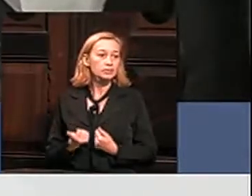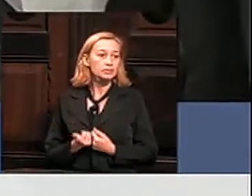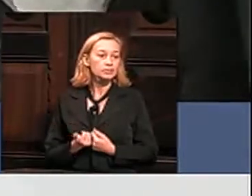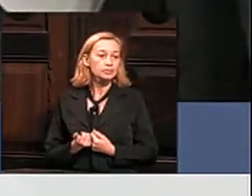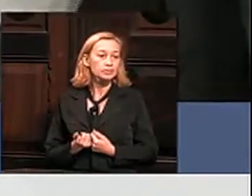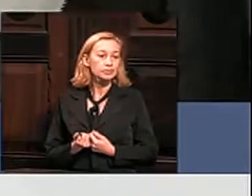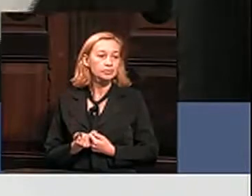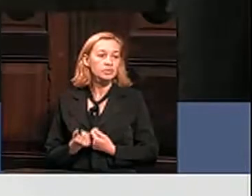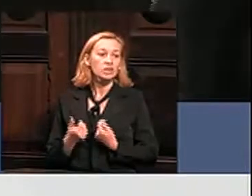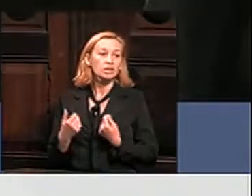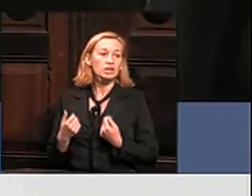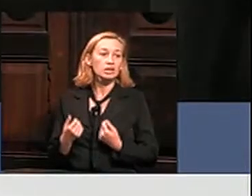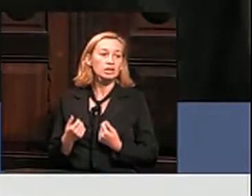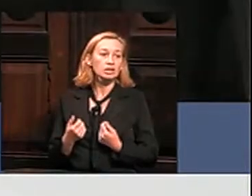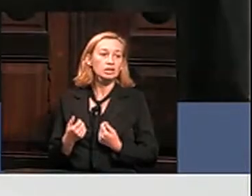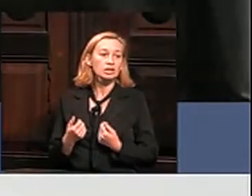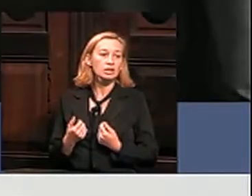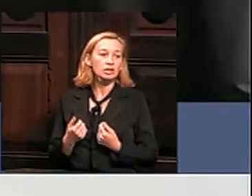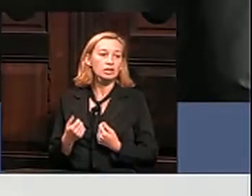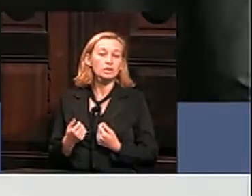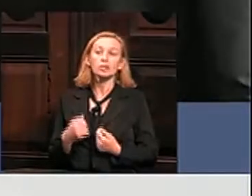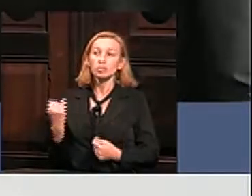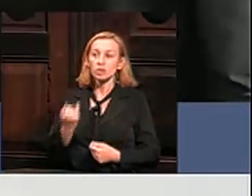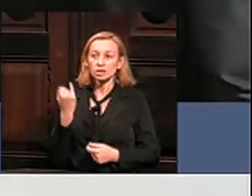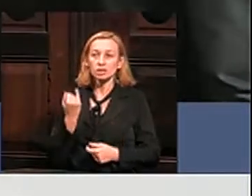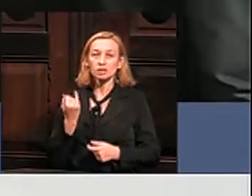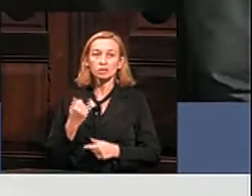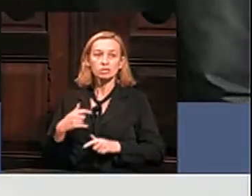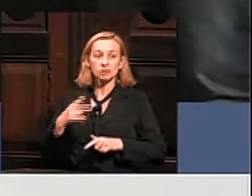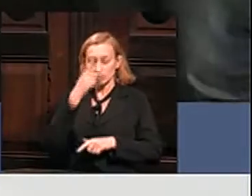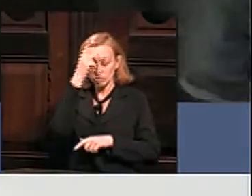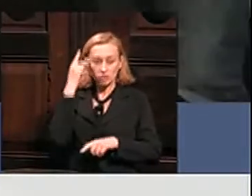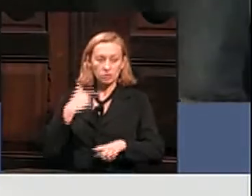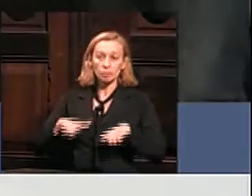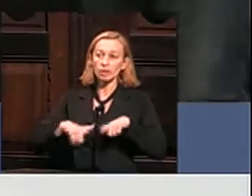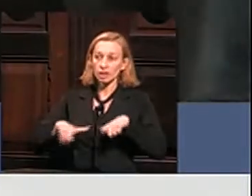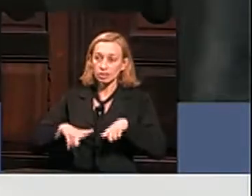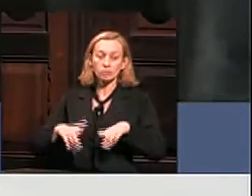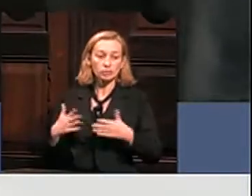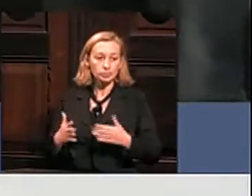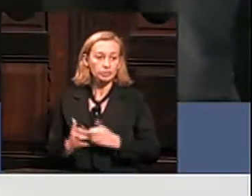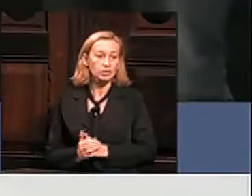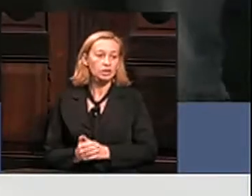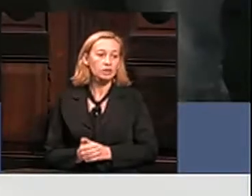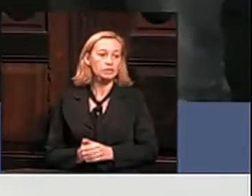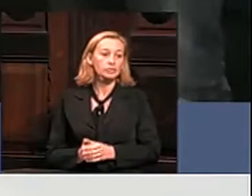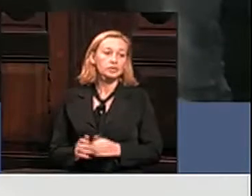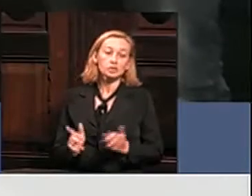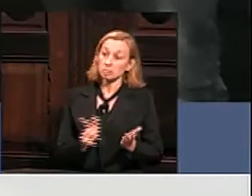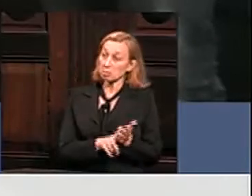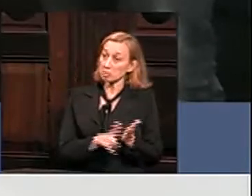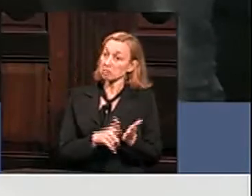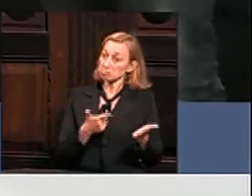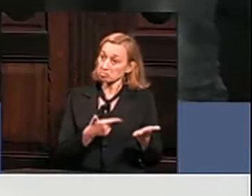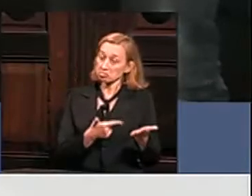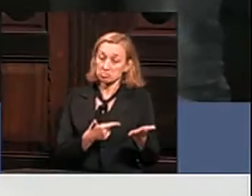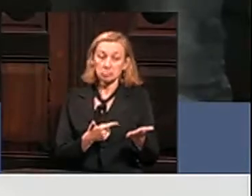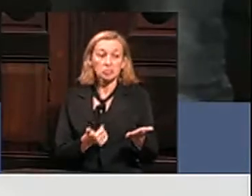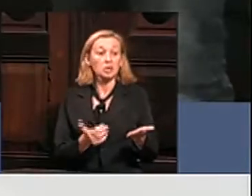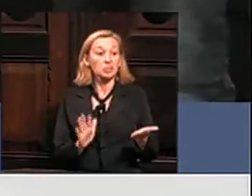nossos trabalhadores da SEDAI, nossos sedaianos. A matéria foi tirada da pauta,